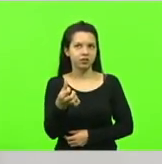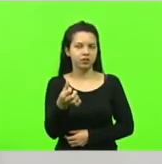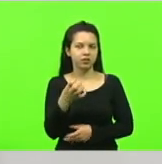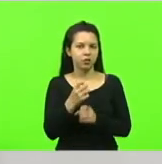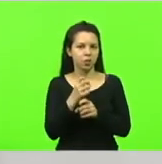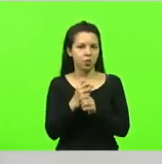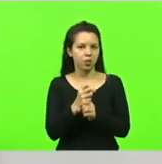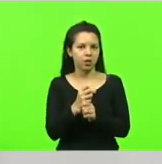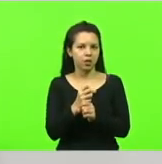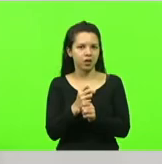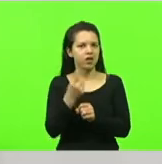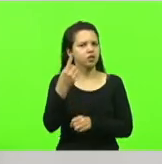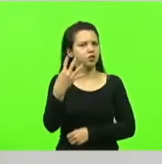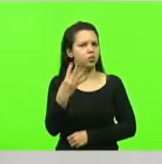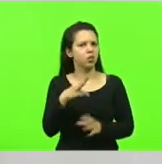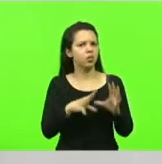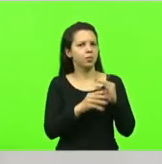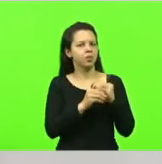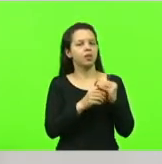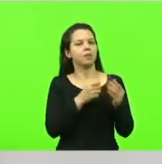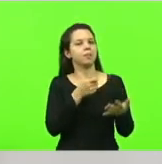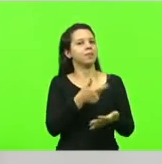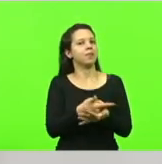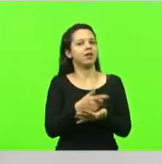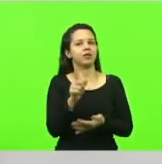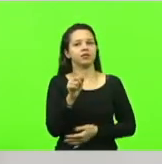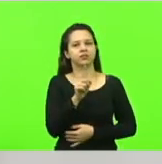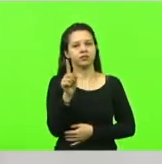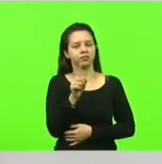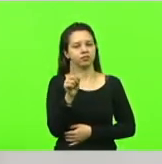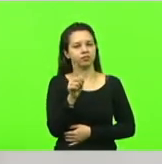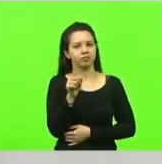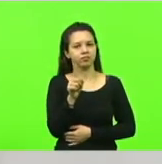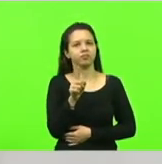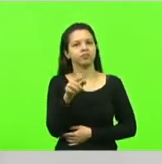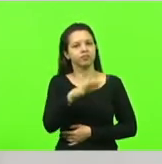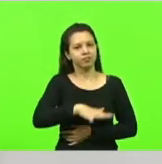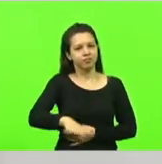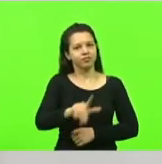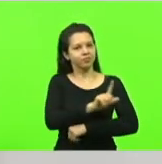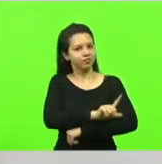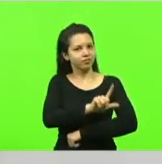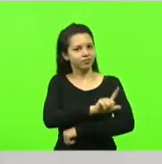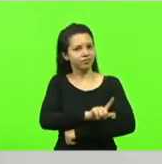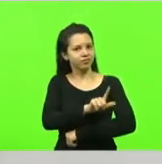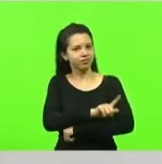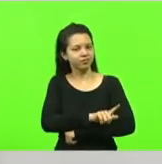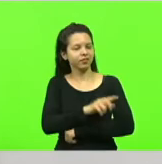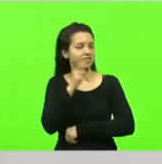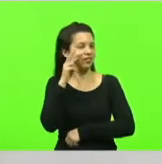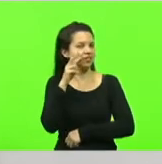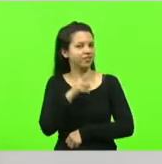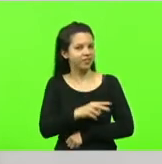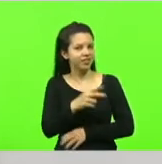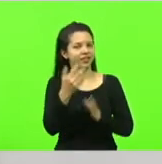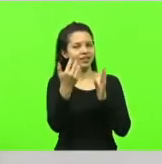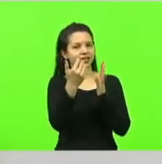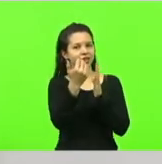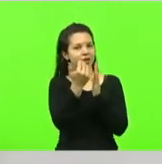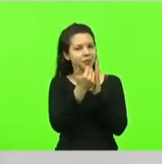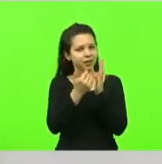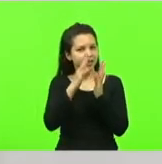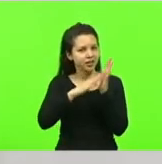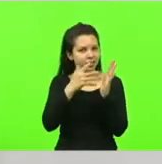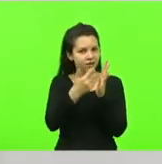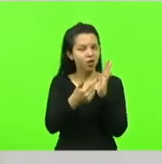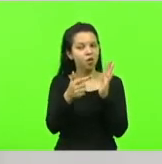treze. 14 emendas não foram pagas de Lages. Daí, quando eu vejo na planilha, os outros foram pagos. O do